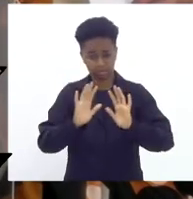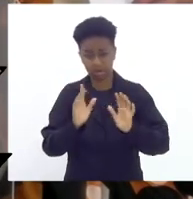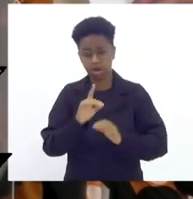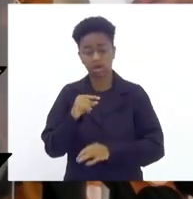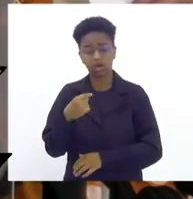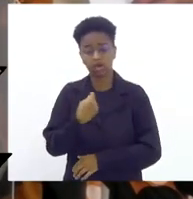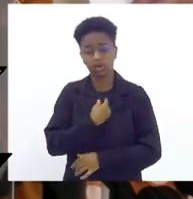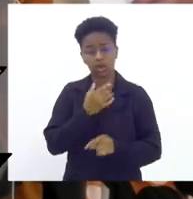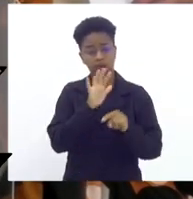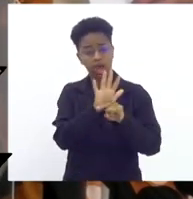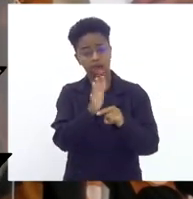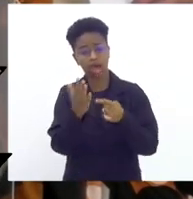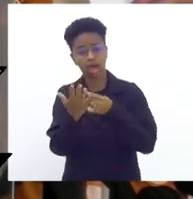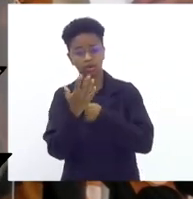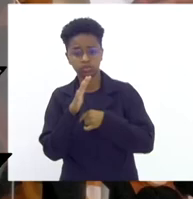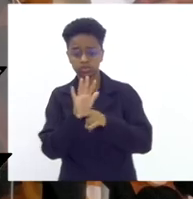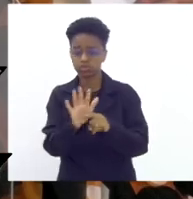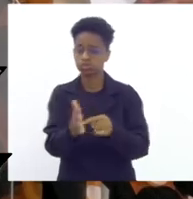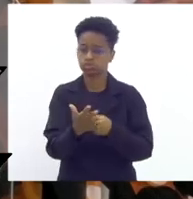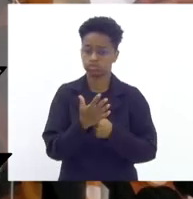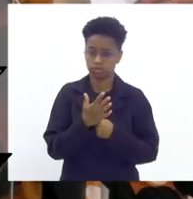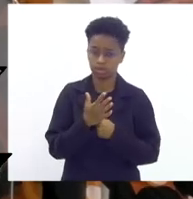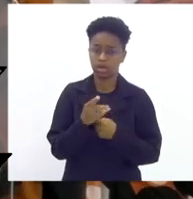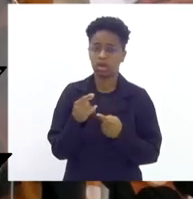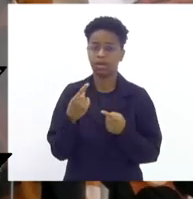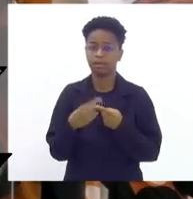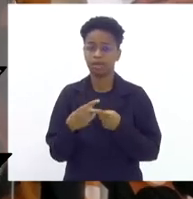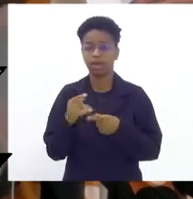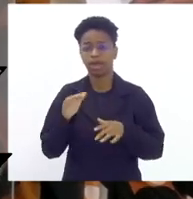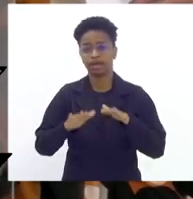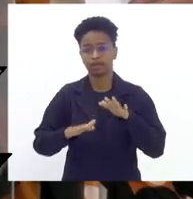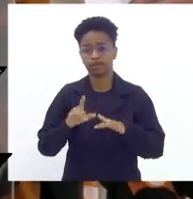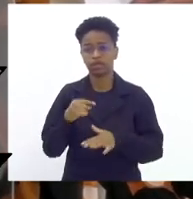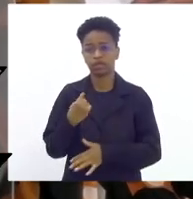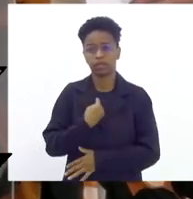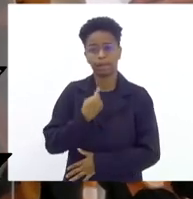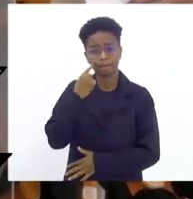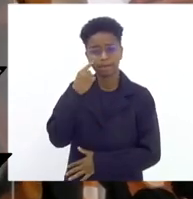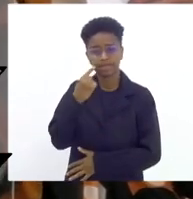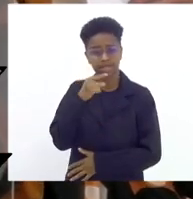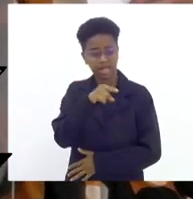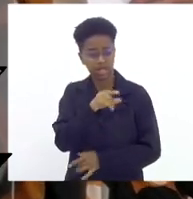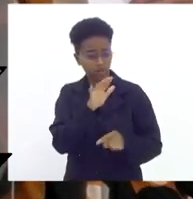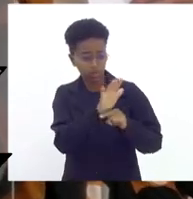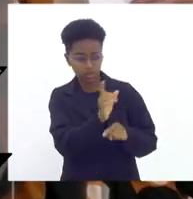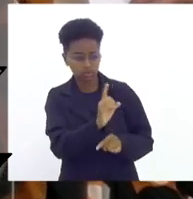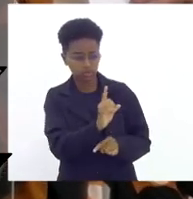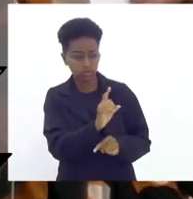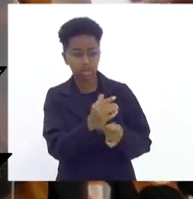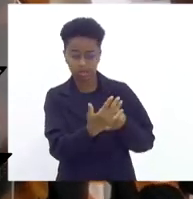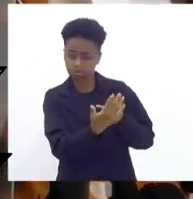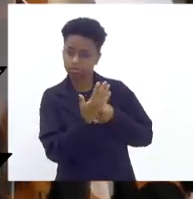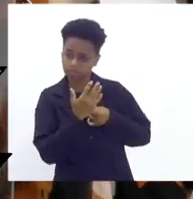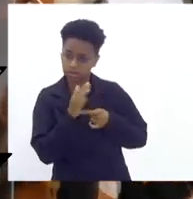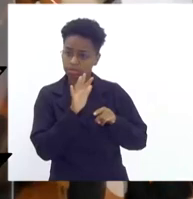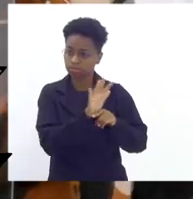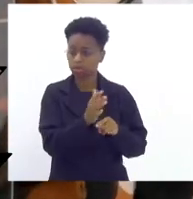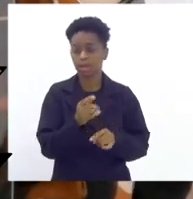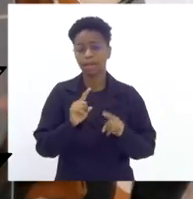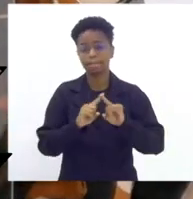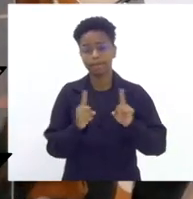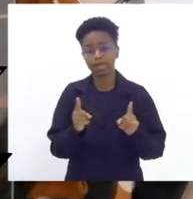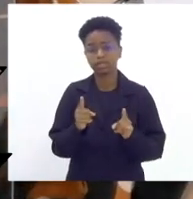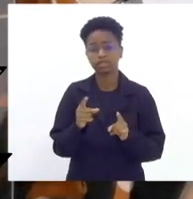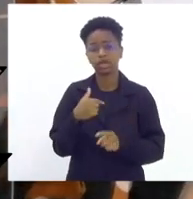ajudar o outro Às vezes tem empresa que não vai te ajudar é você que vai ajudar outro mas tô